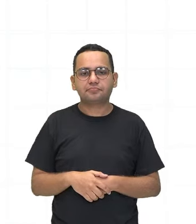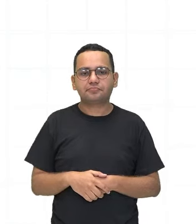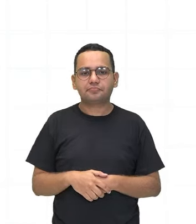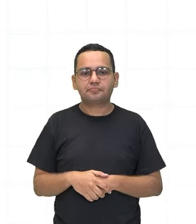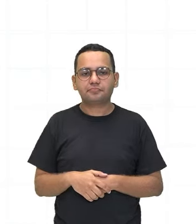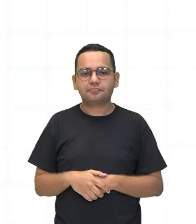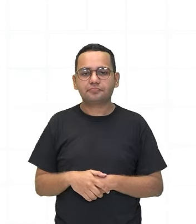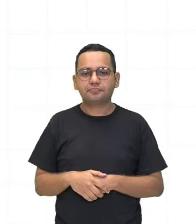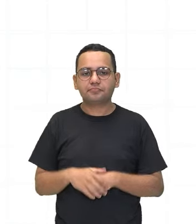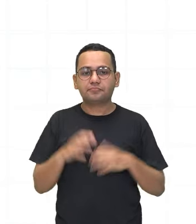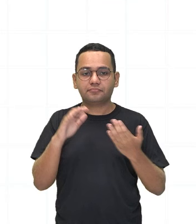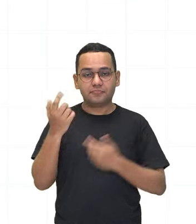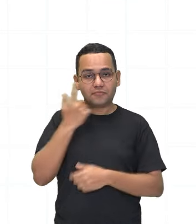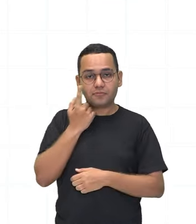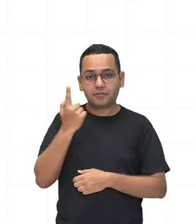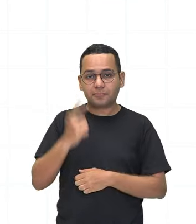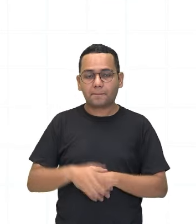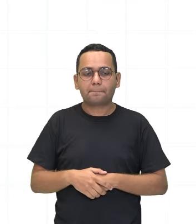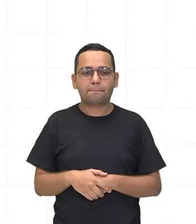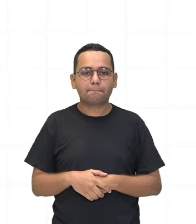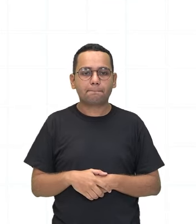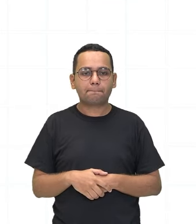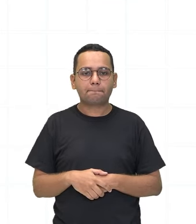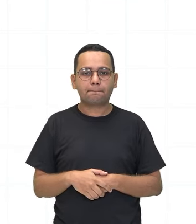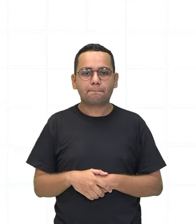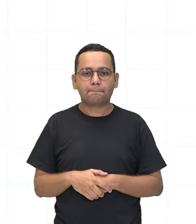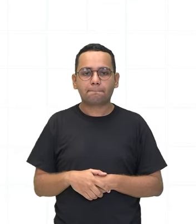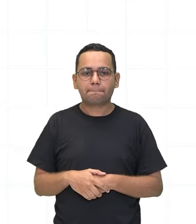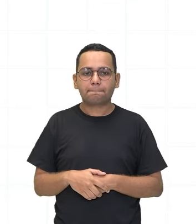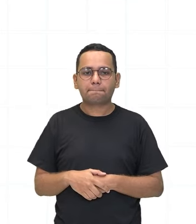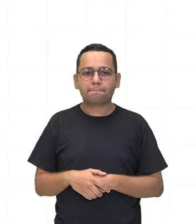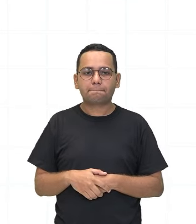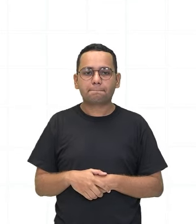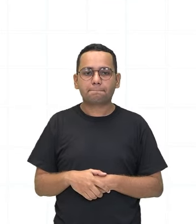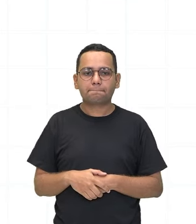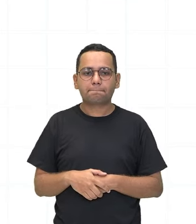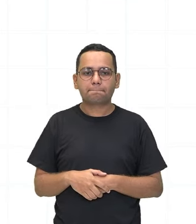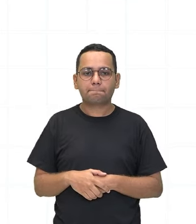palavras chamada substantivo. Vamos lá. Vamos observar aqui,